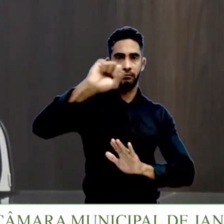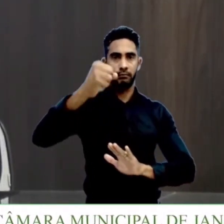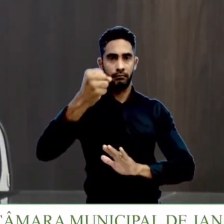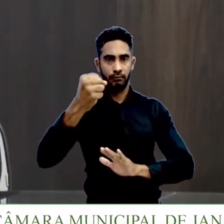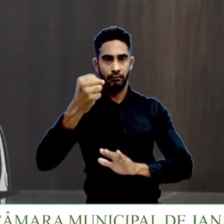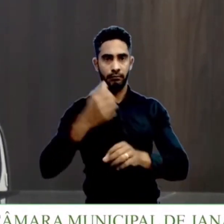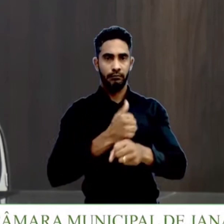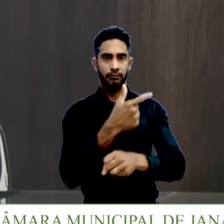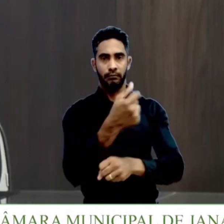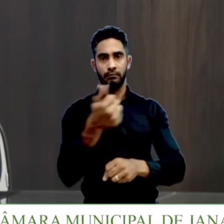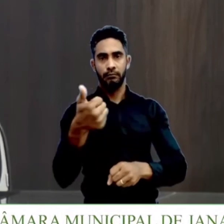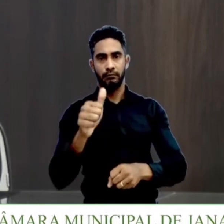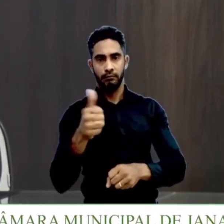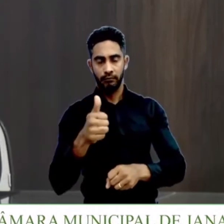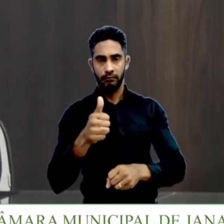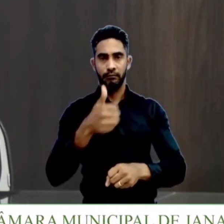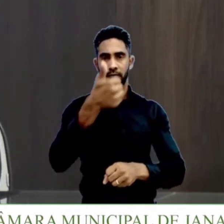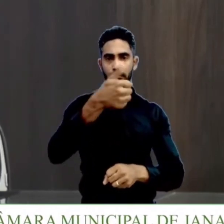1908/2011,